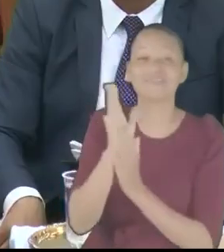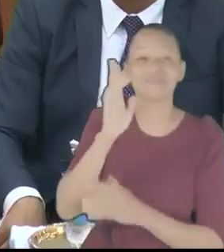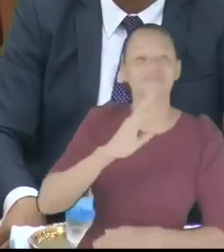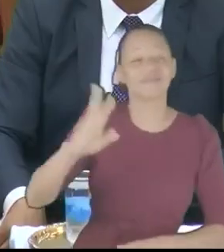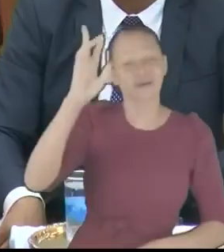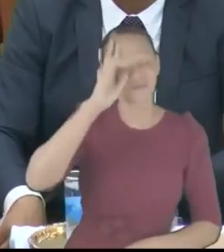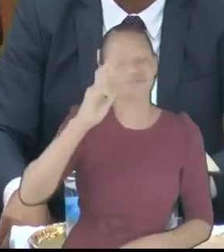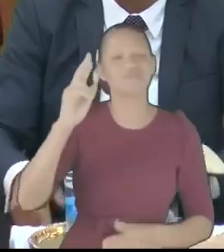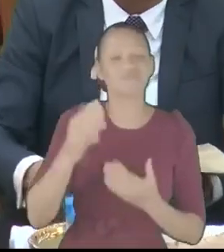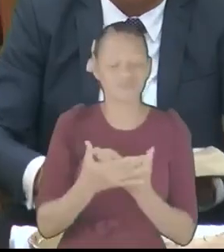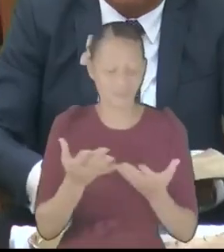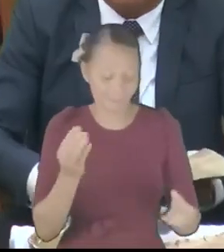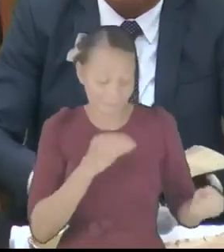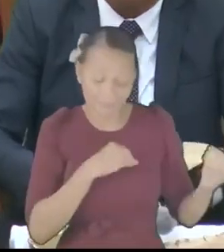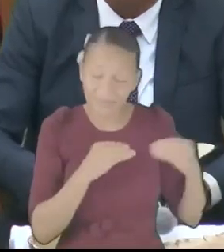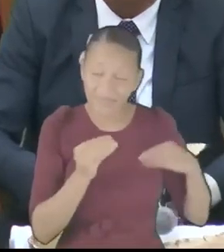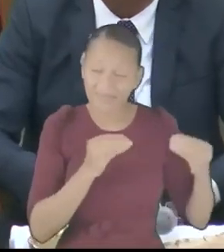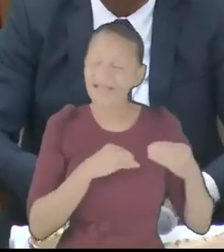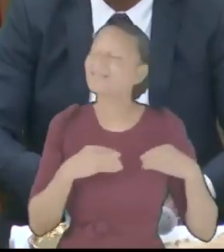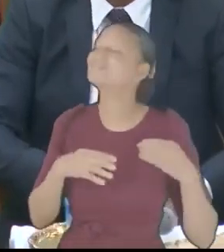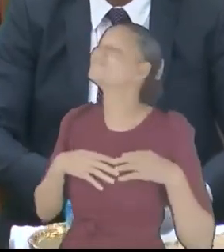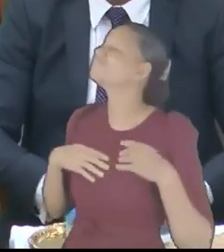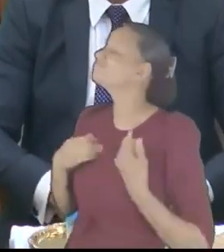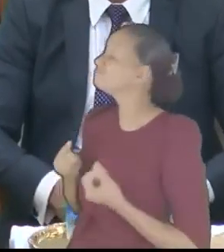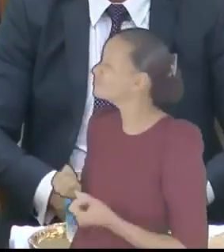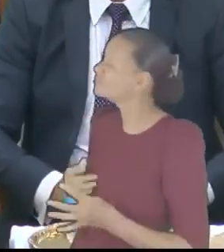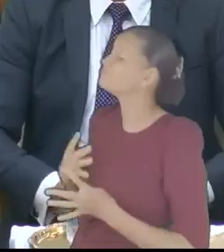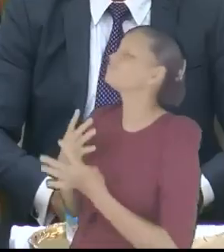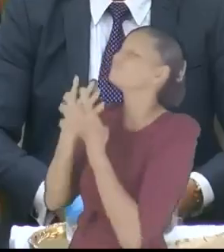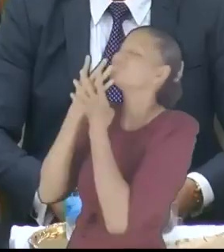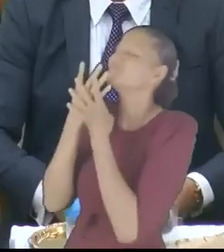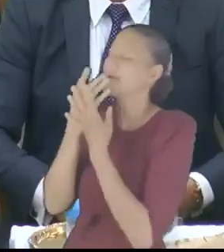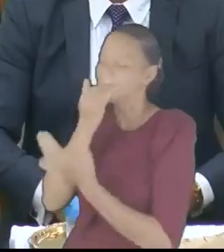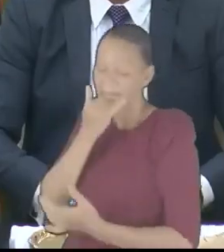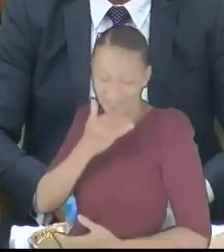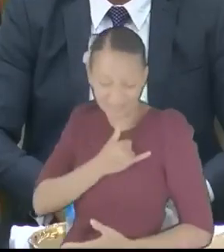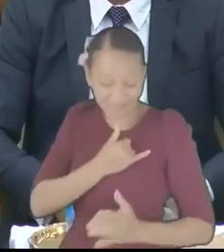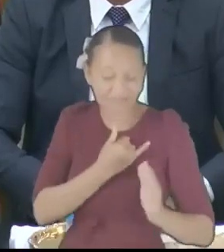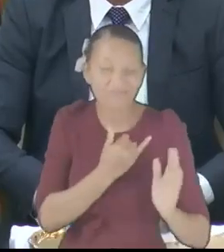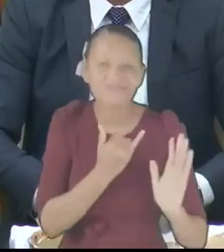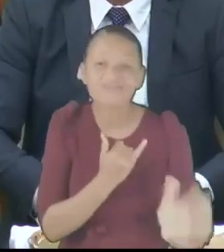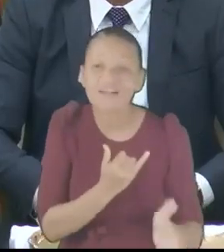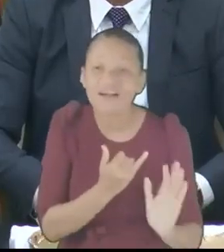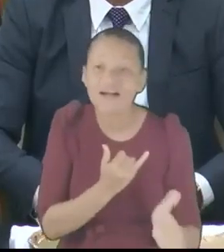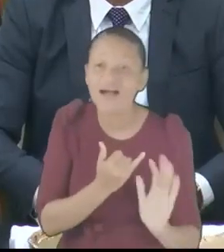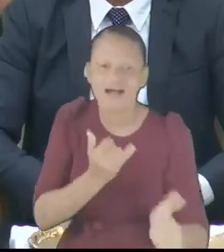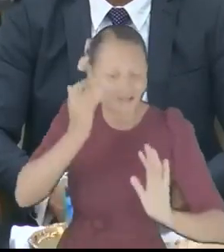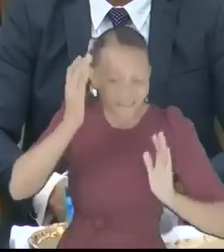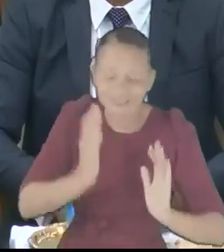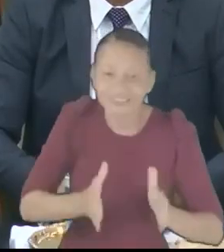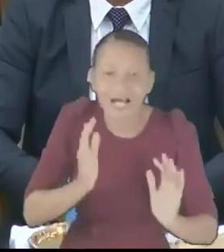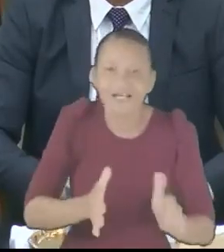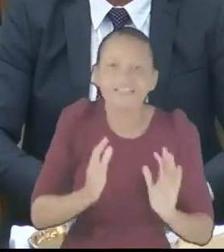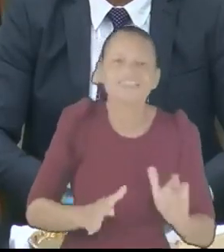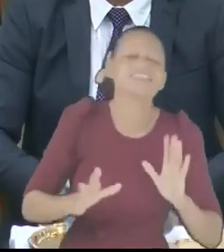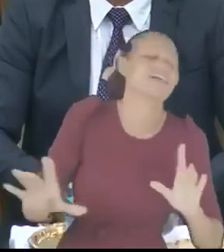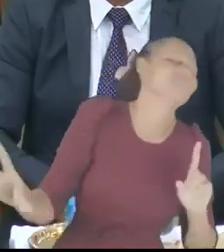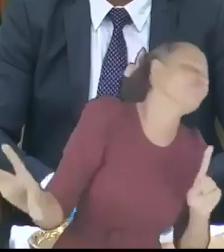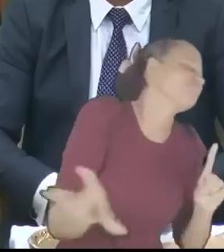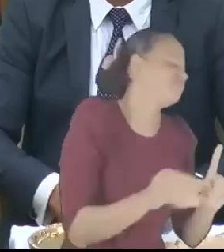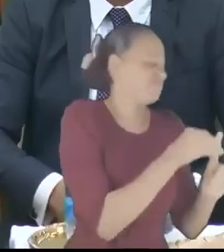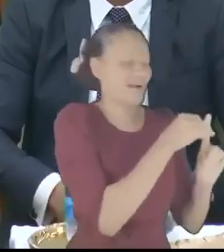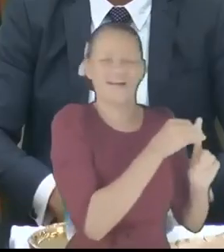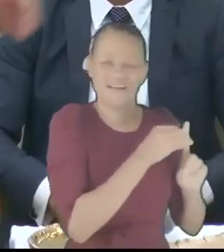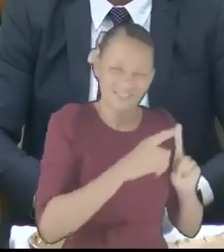do Senhor. Pecado confessado, pecado perdoado, porque já foi pregado na cruz